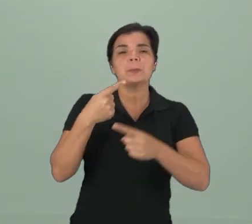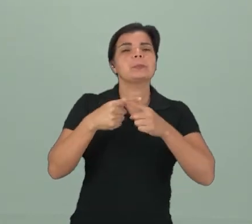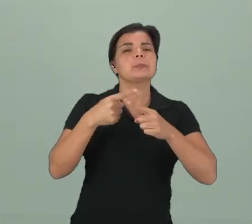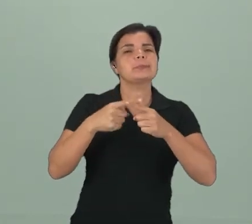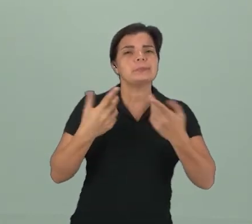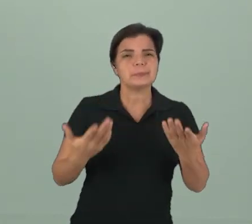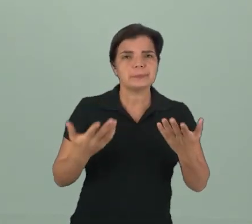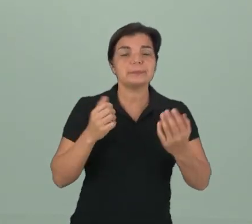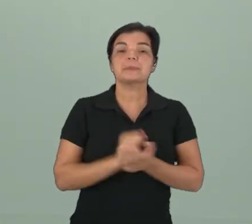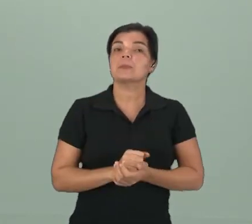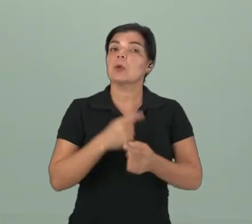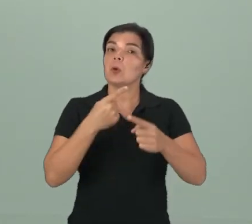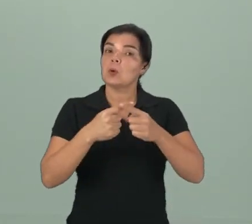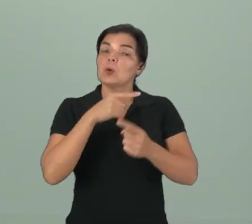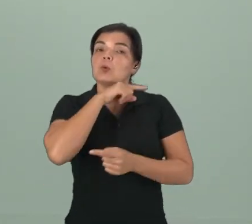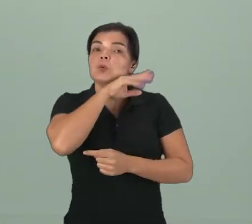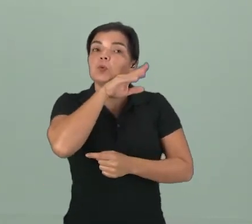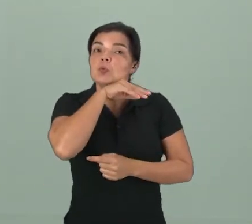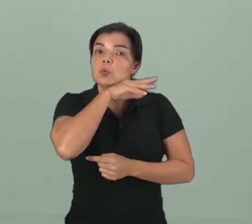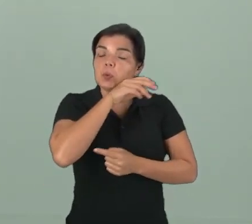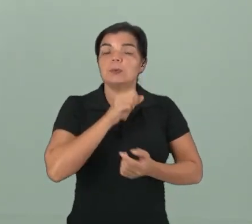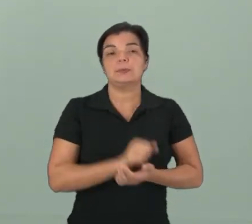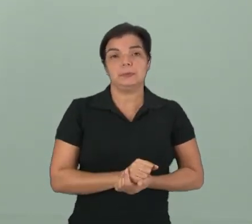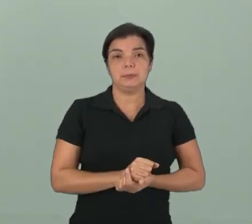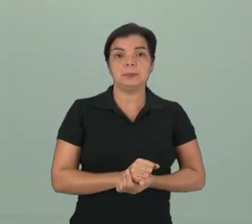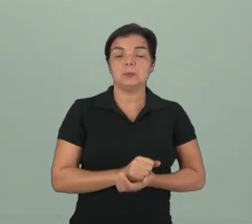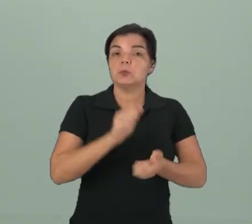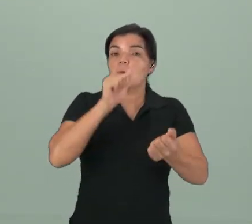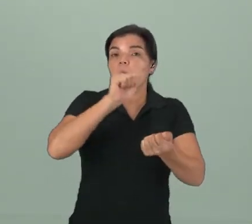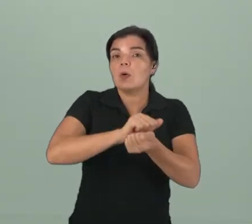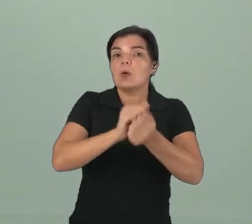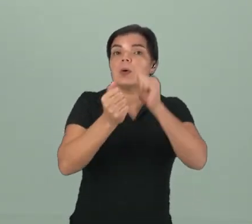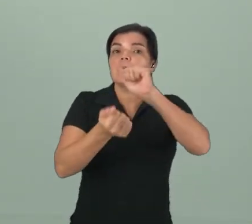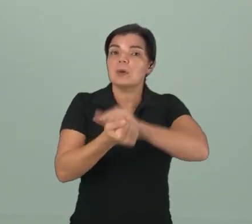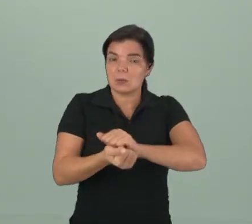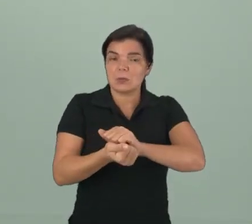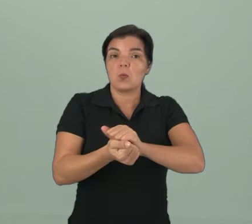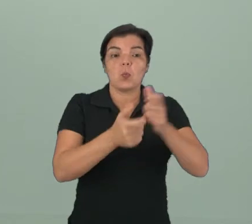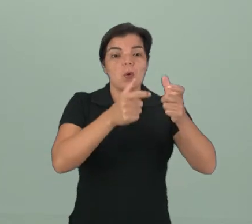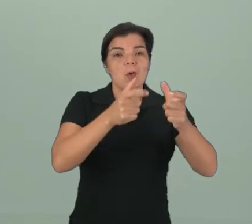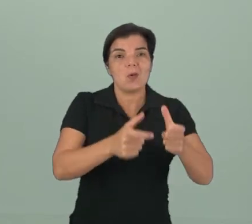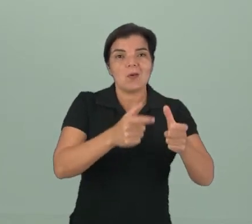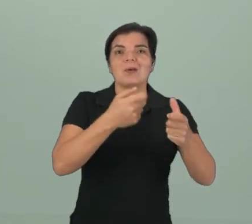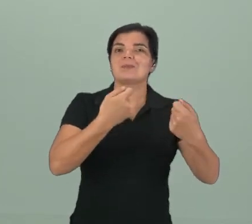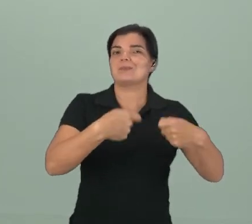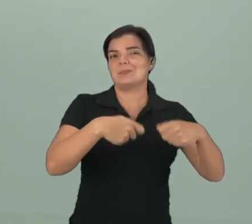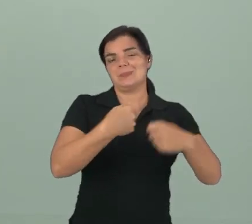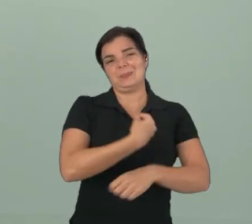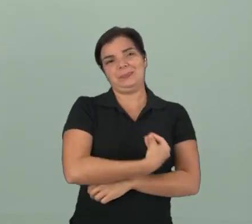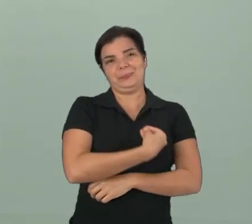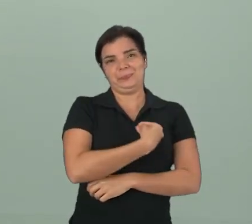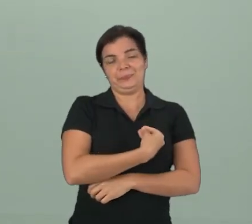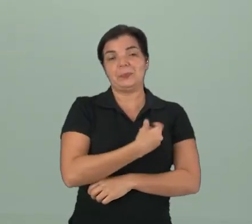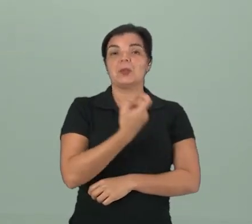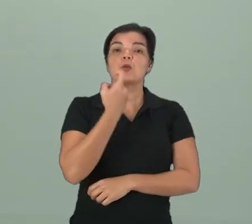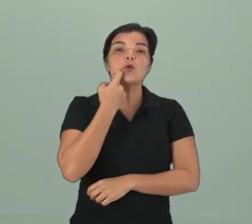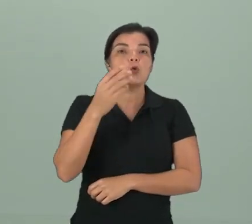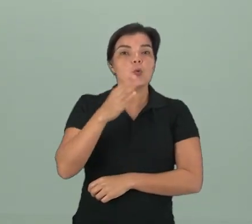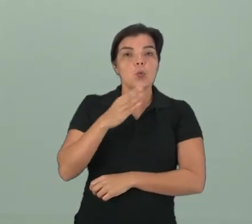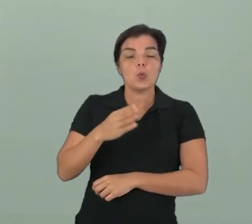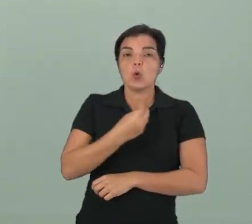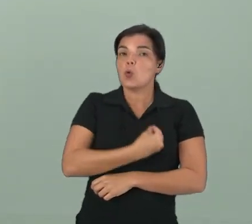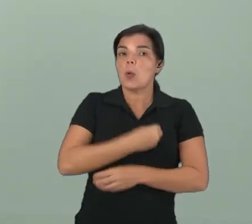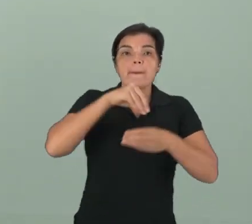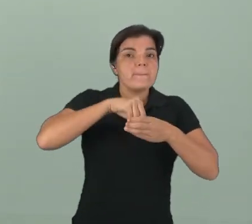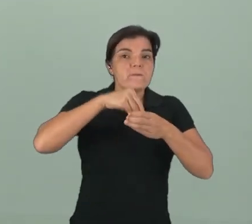quê? Porque os animais, eles são adaptados para o ambiente em que precisam viver. O peixe ele não